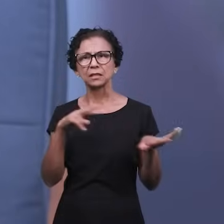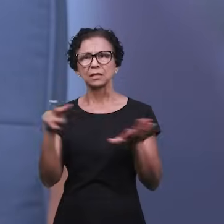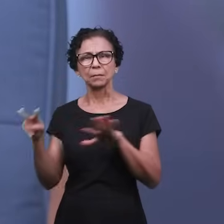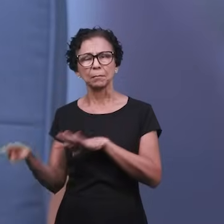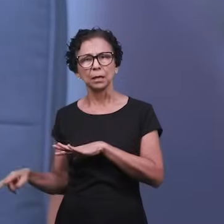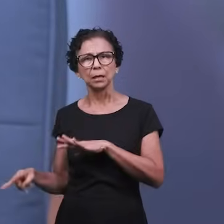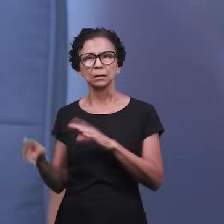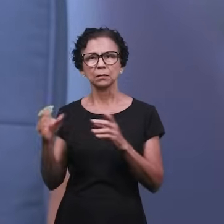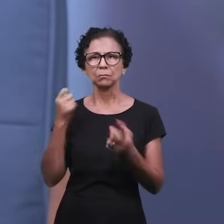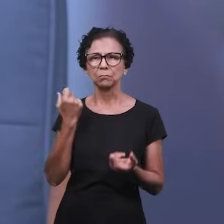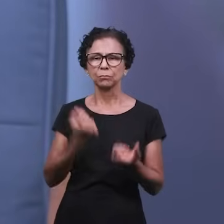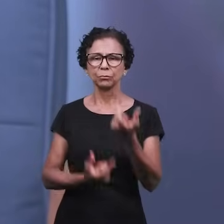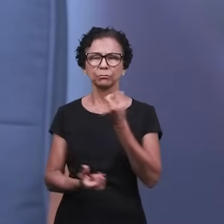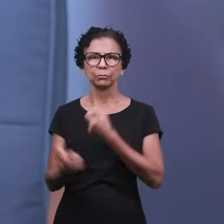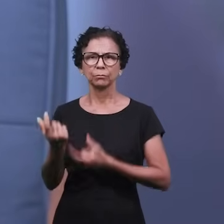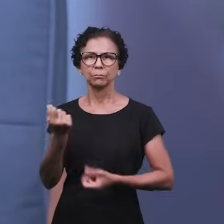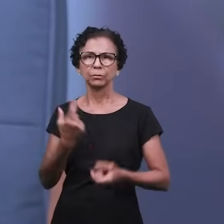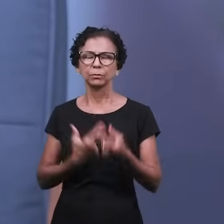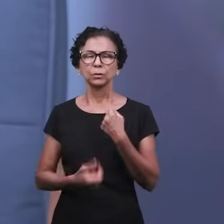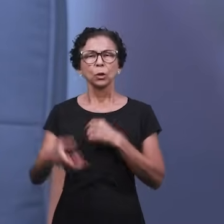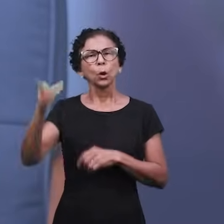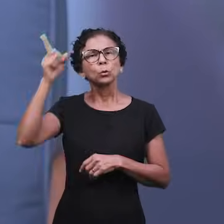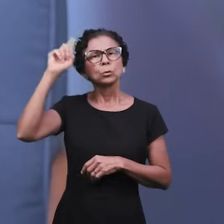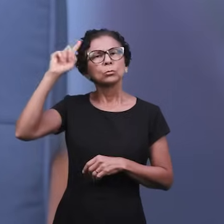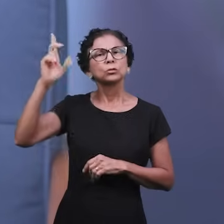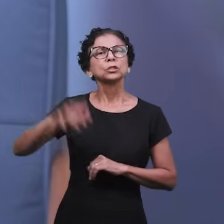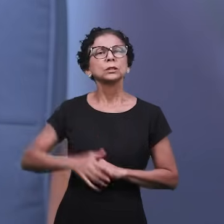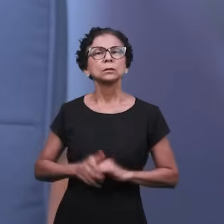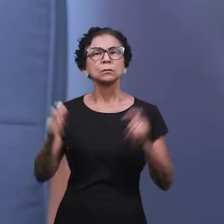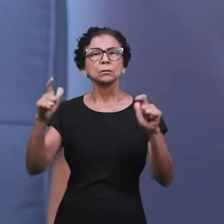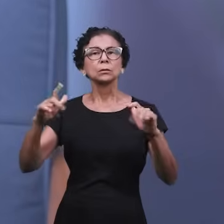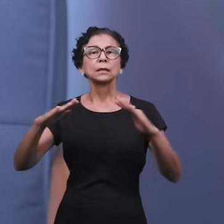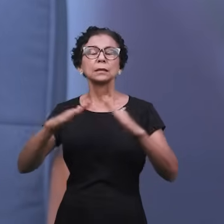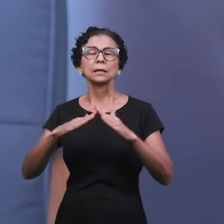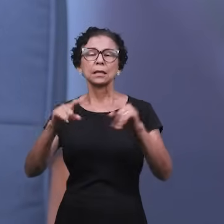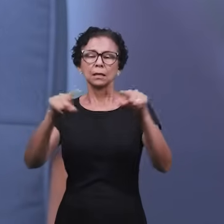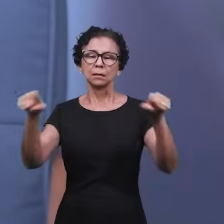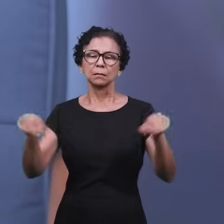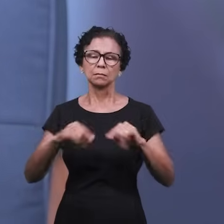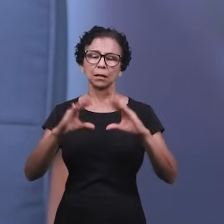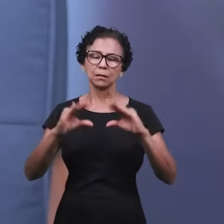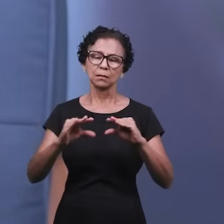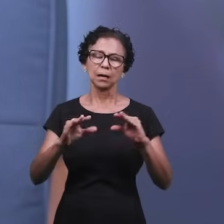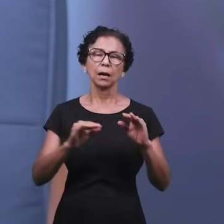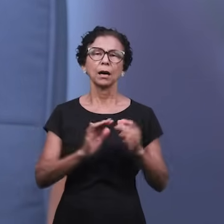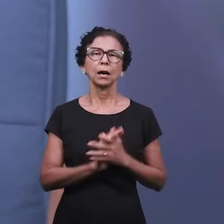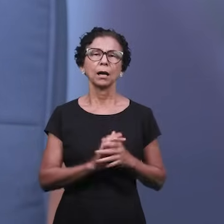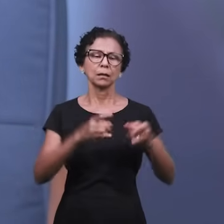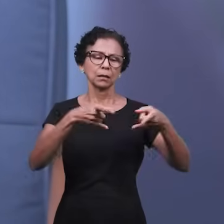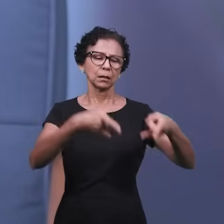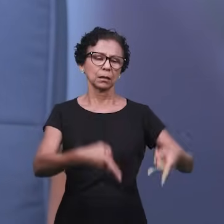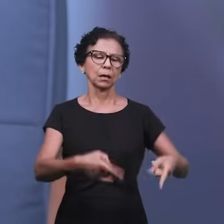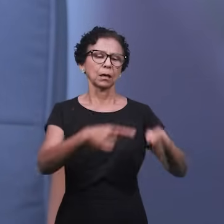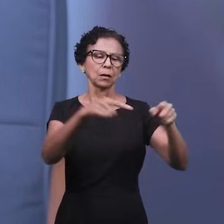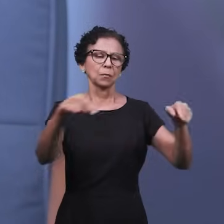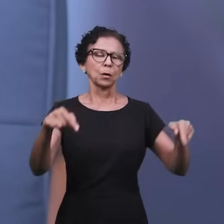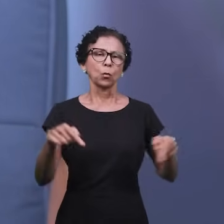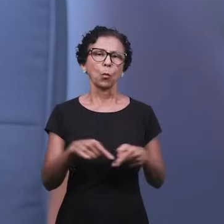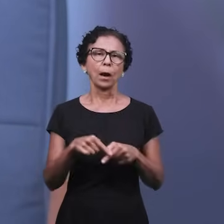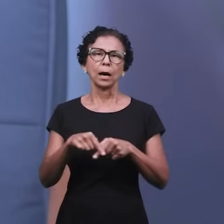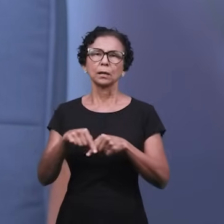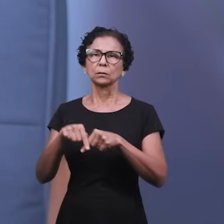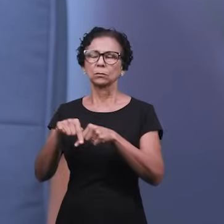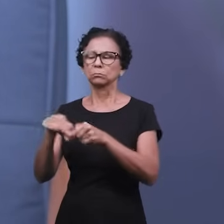dias intercalados, todos os dias? Em qual local da casa? Na sala, no quarto, no escritório? Qual